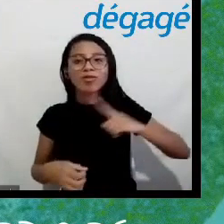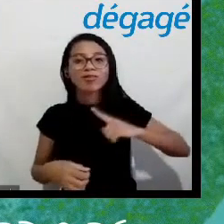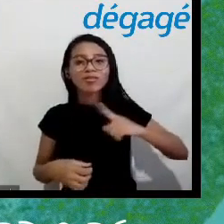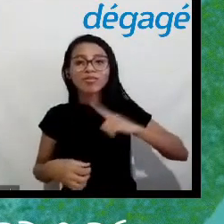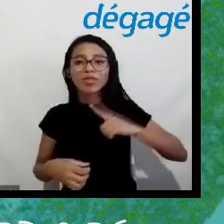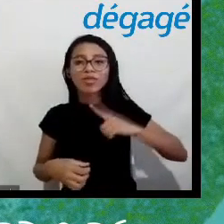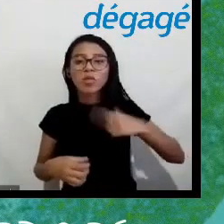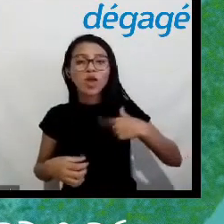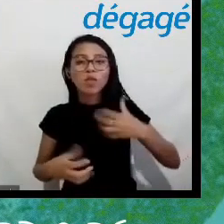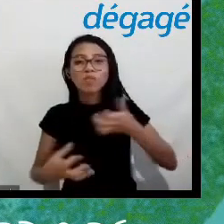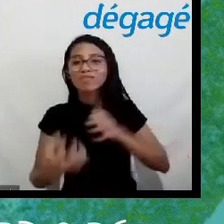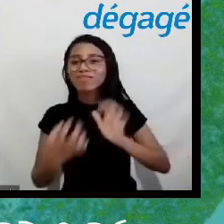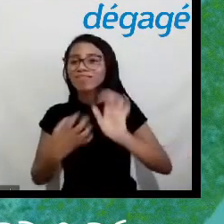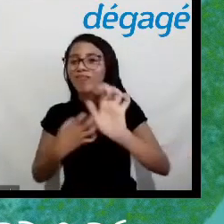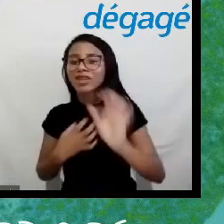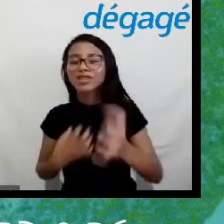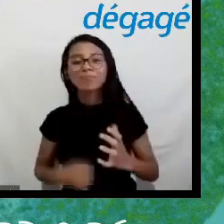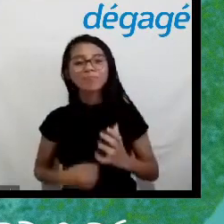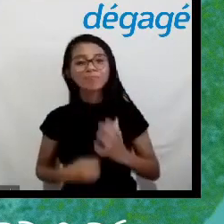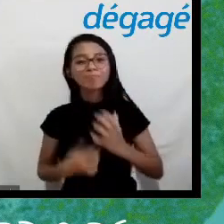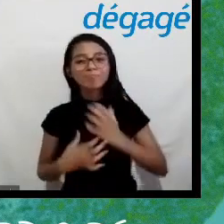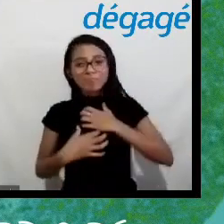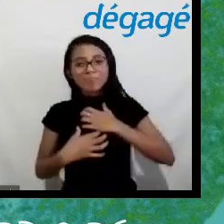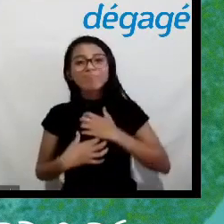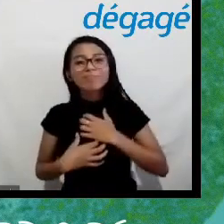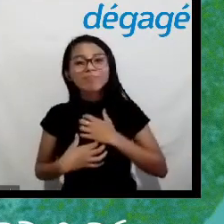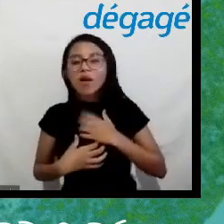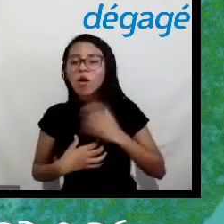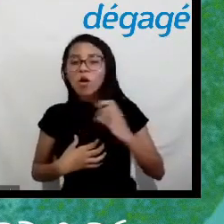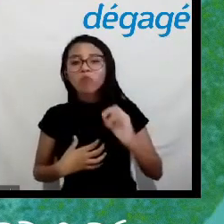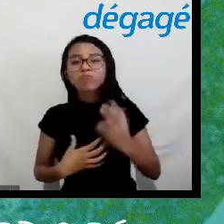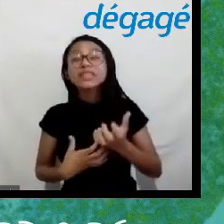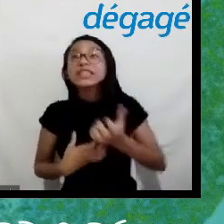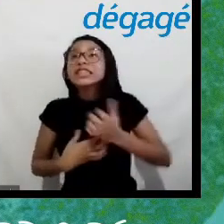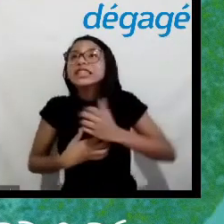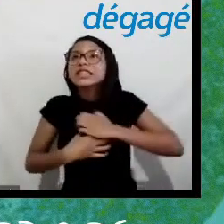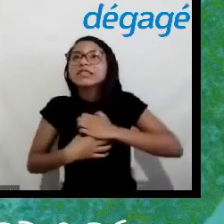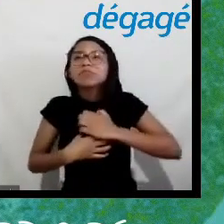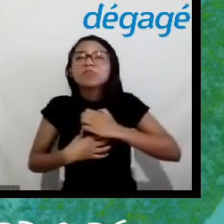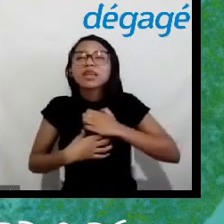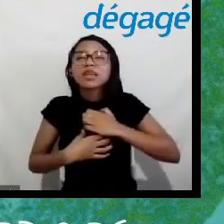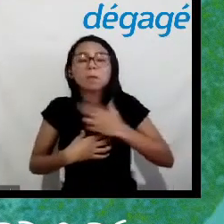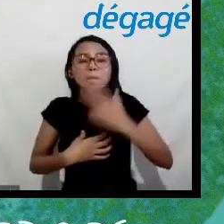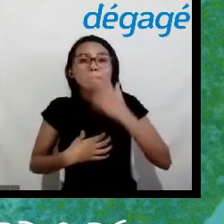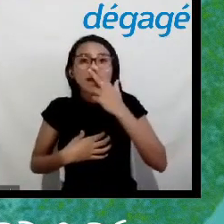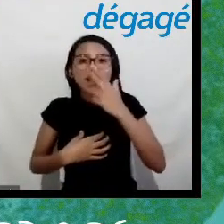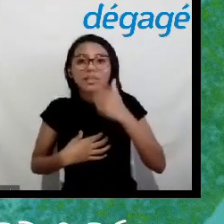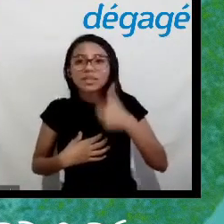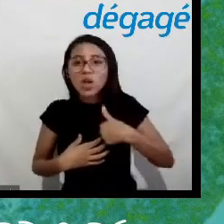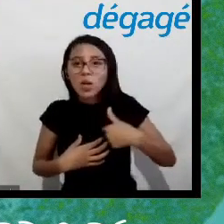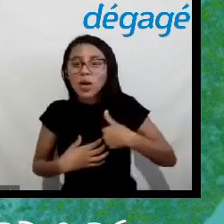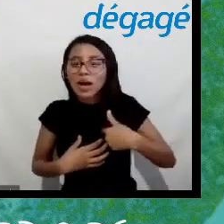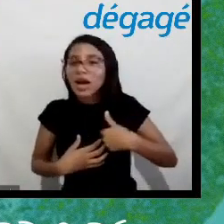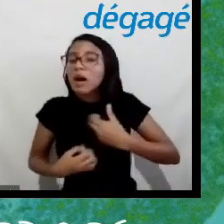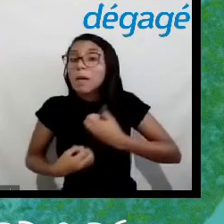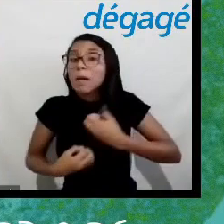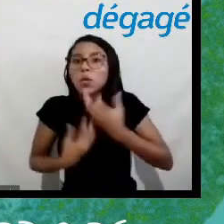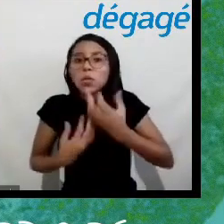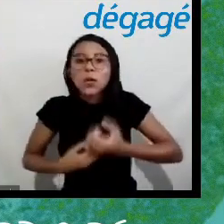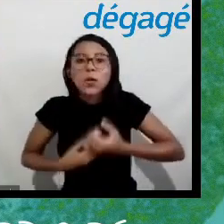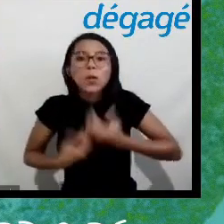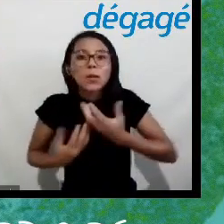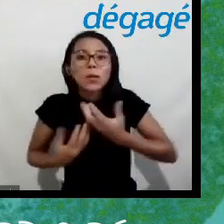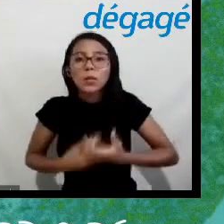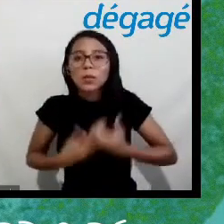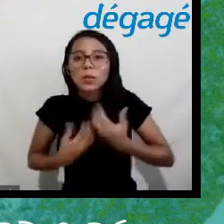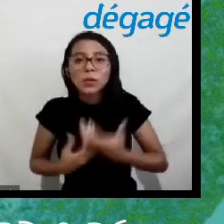assim, em transbordo, como se fala isso. Nem se diz que, por exemplo, o neurônio espelho diz que o instrutor